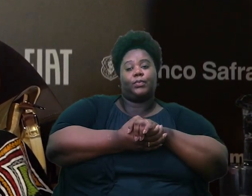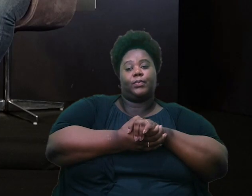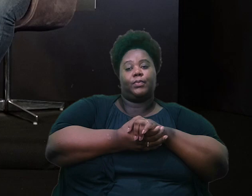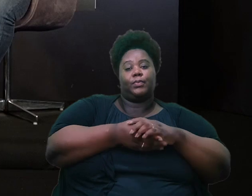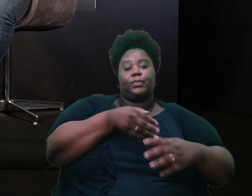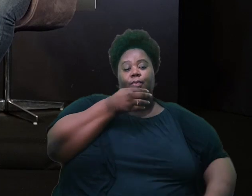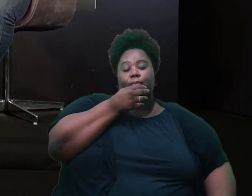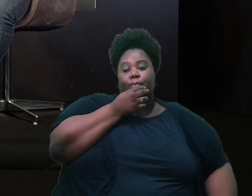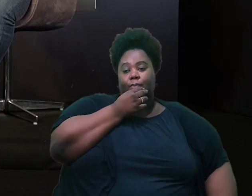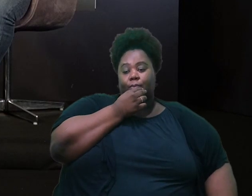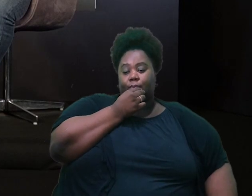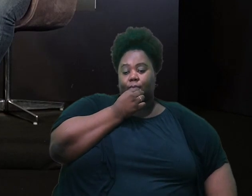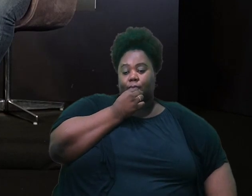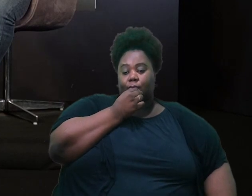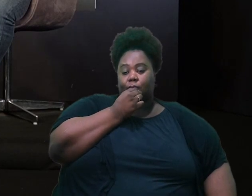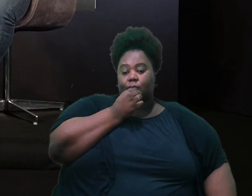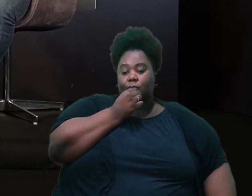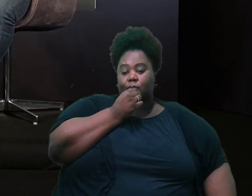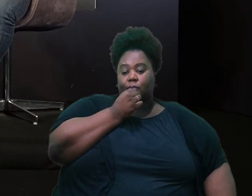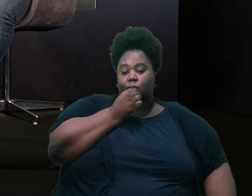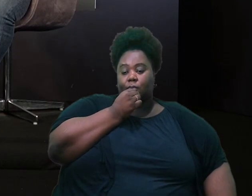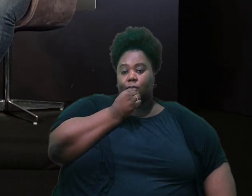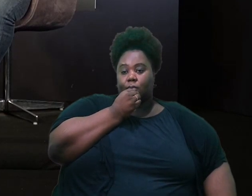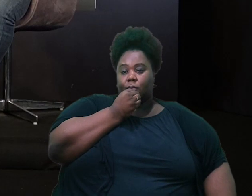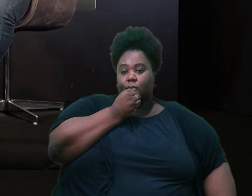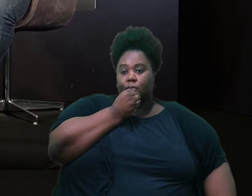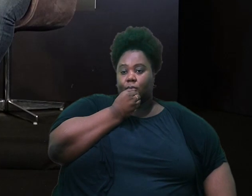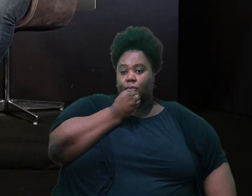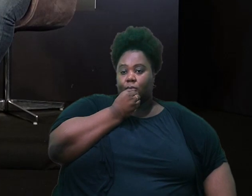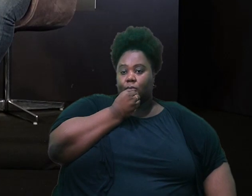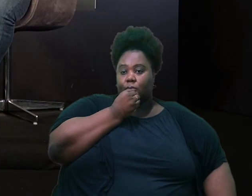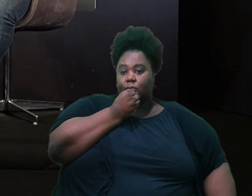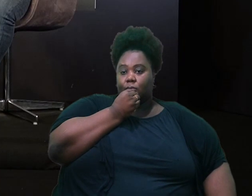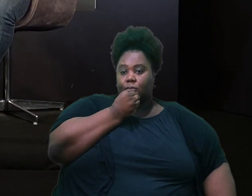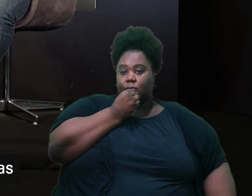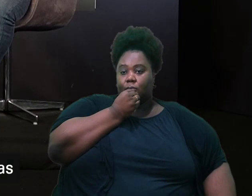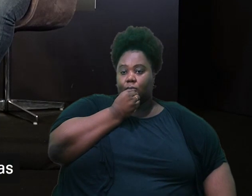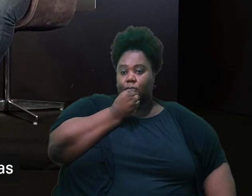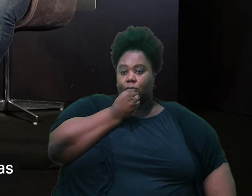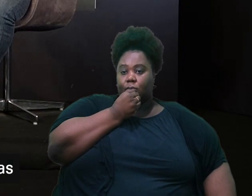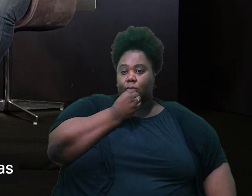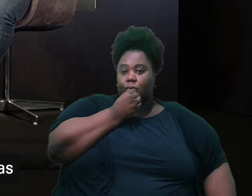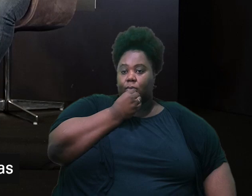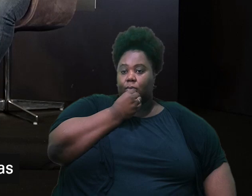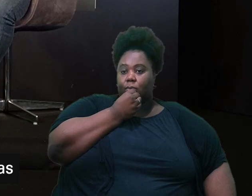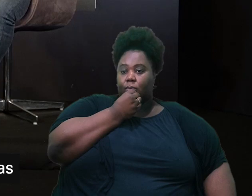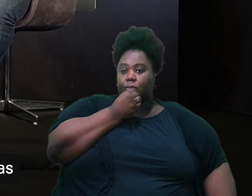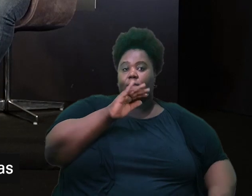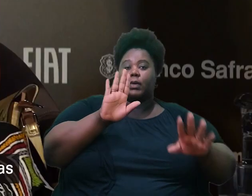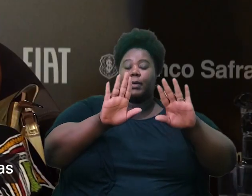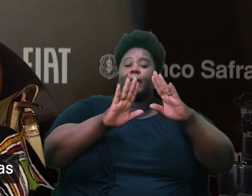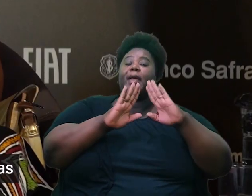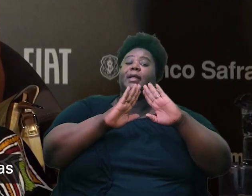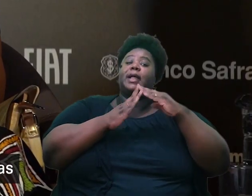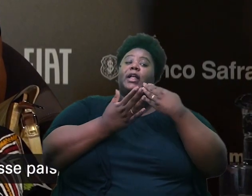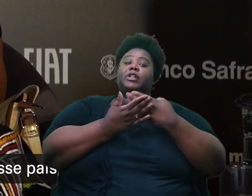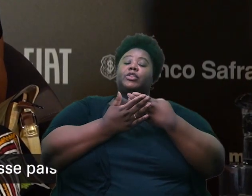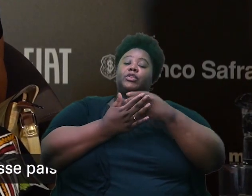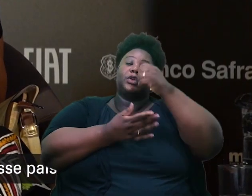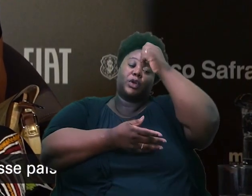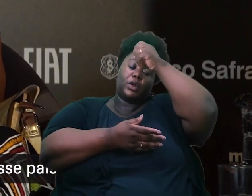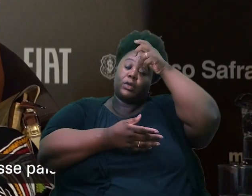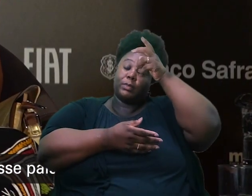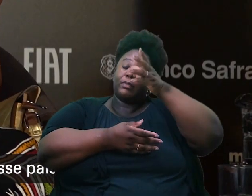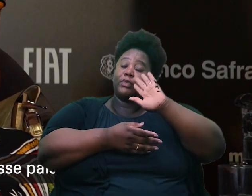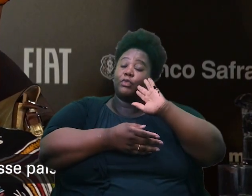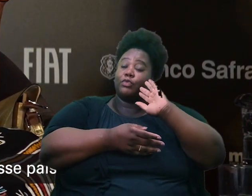né? Totalmente desmantelada, é uma pena, mas as escolas públicas já